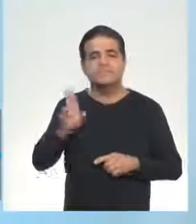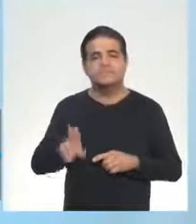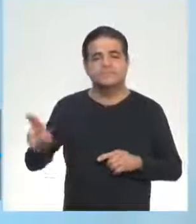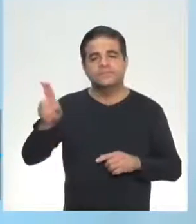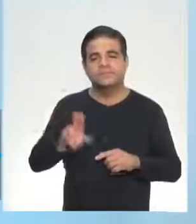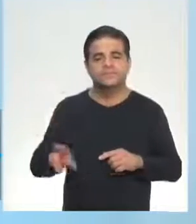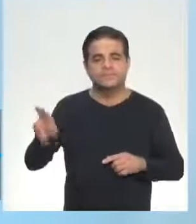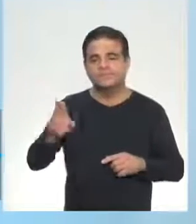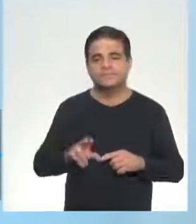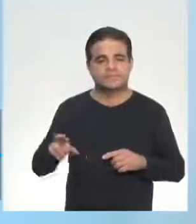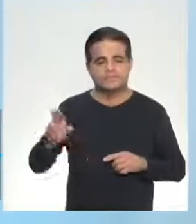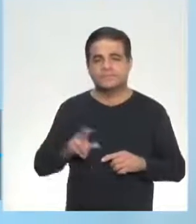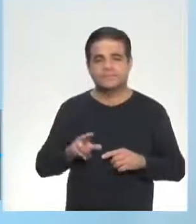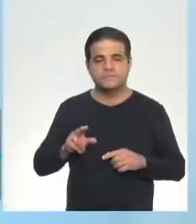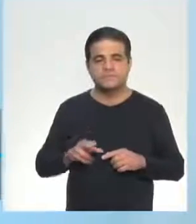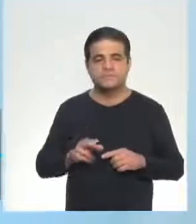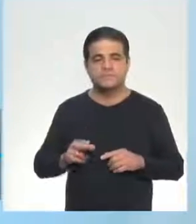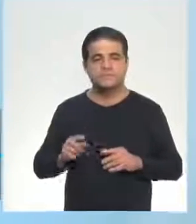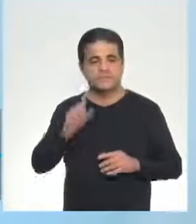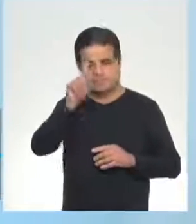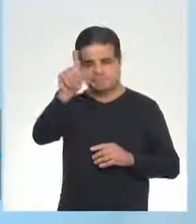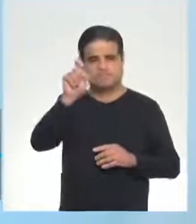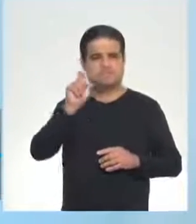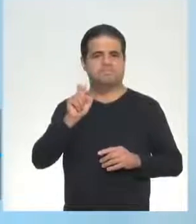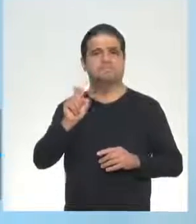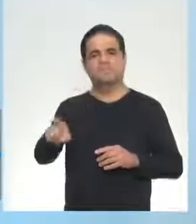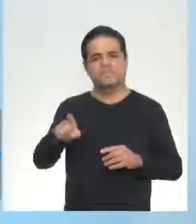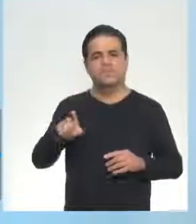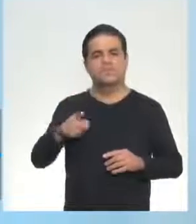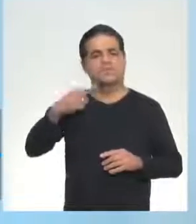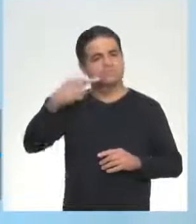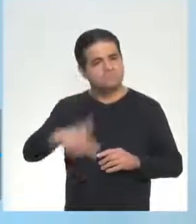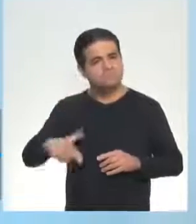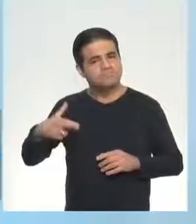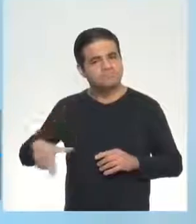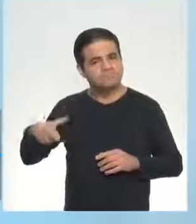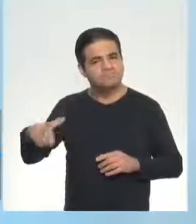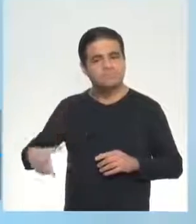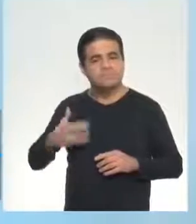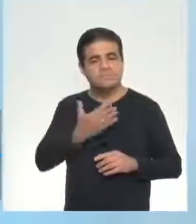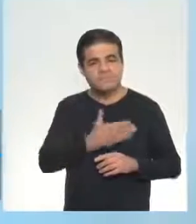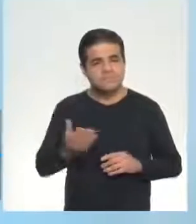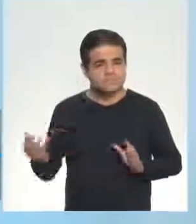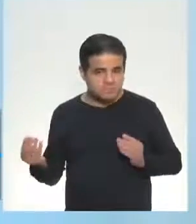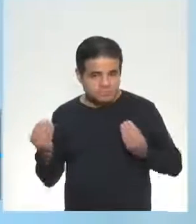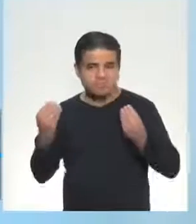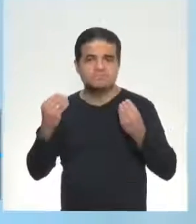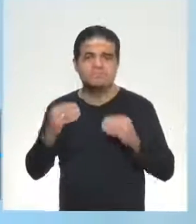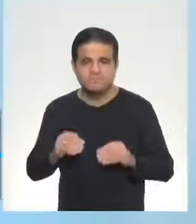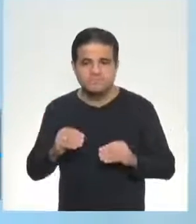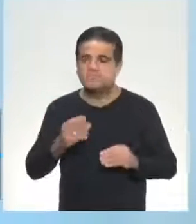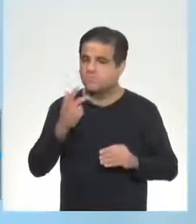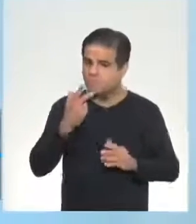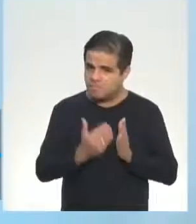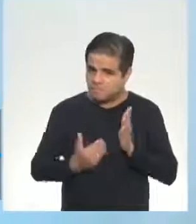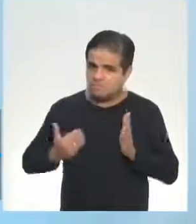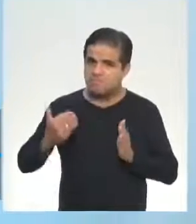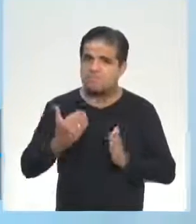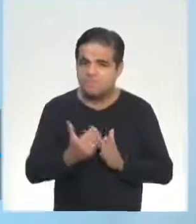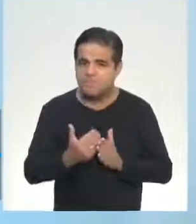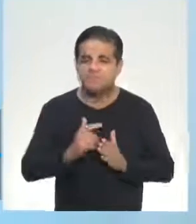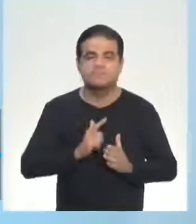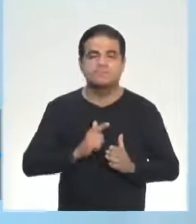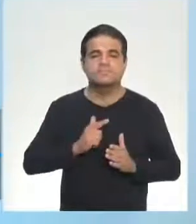utilização do ponto de exclamação, repetido ainda, tá bom? Para intensificar mais ainda. E ainda